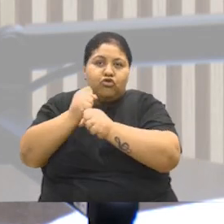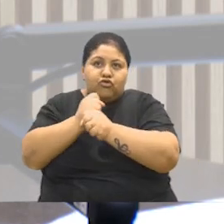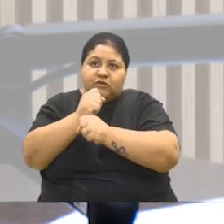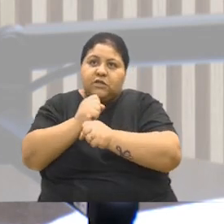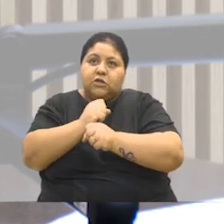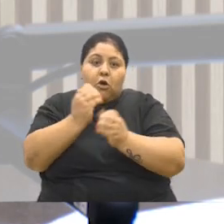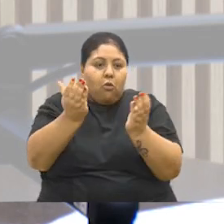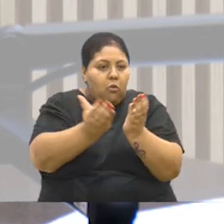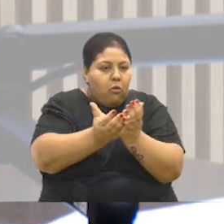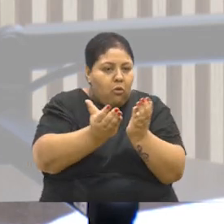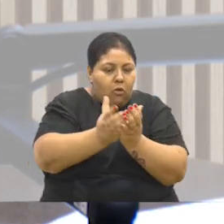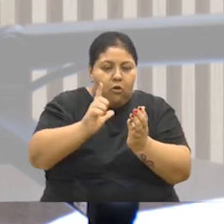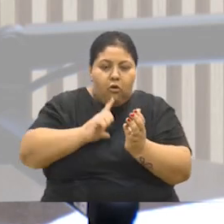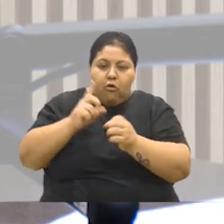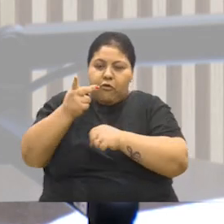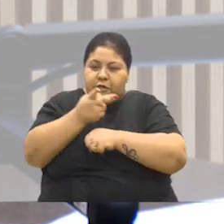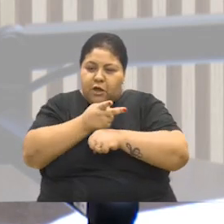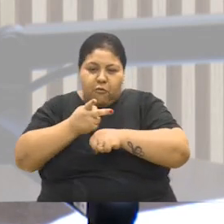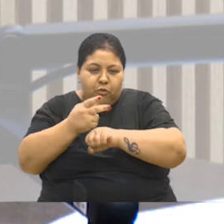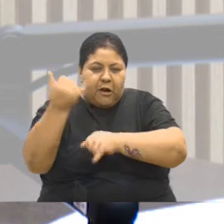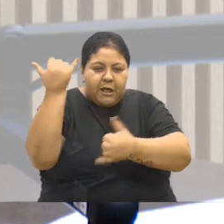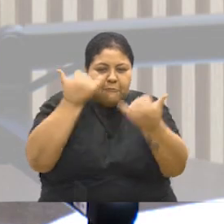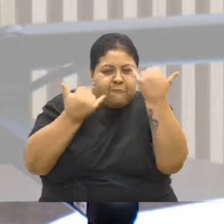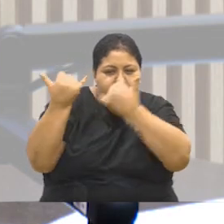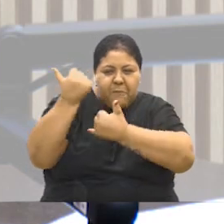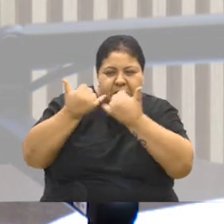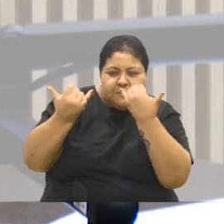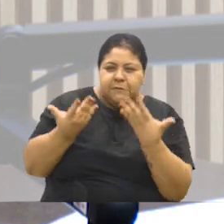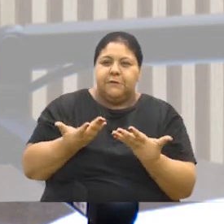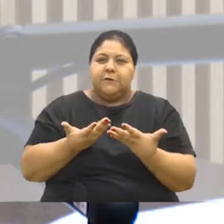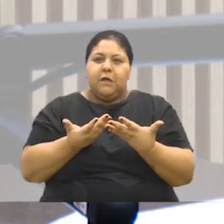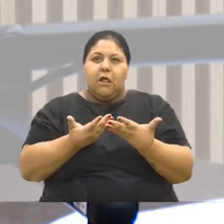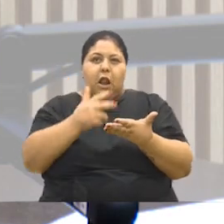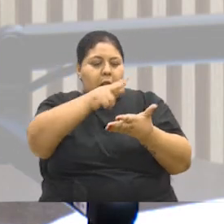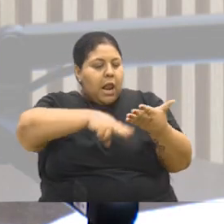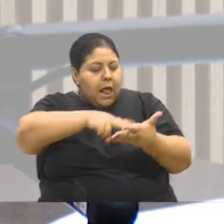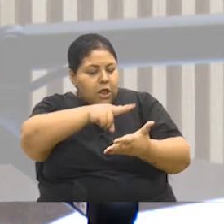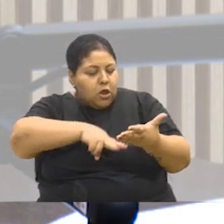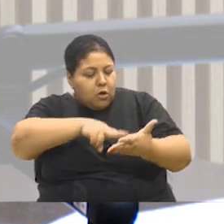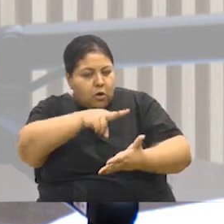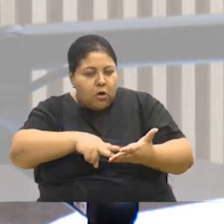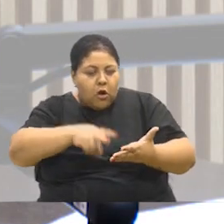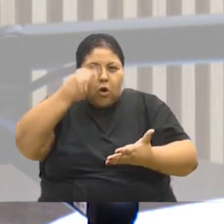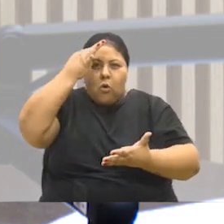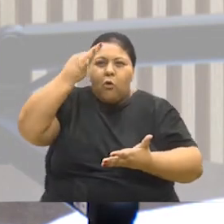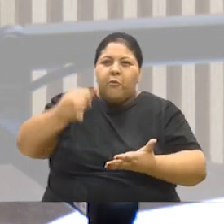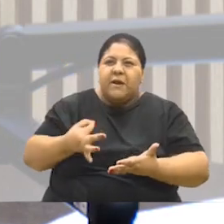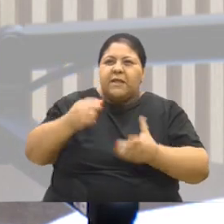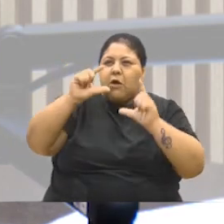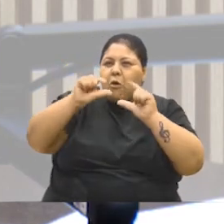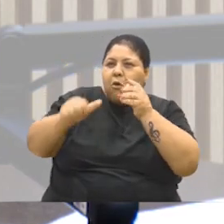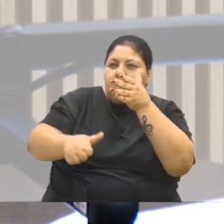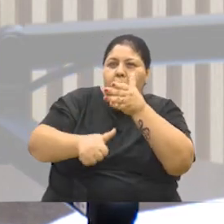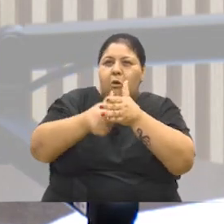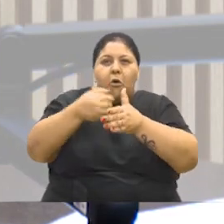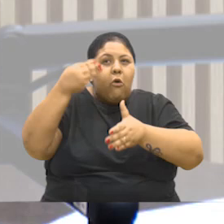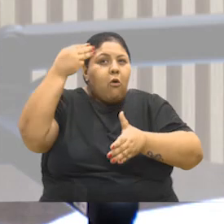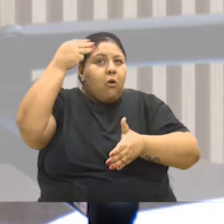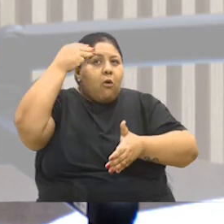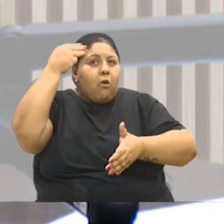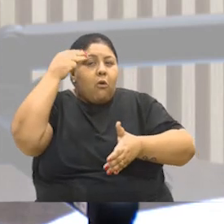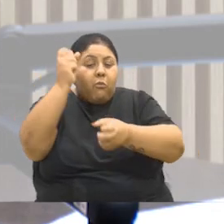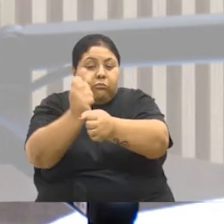tenho buscado informações, que eu tenho procurado leituras, que eu tenho procurado entender um pouco melhor a questão da mente, a questão das